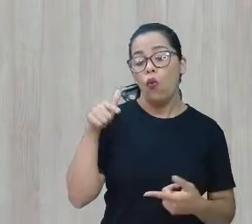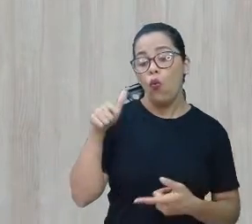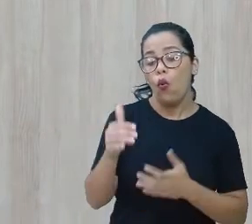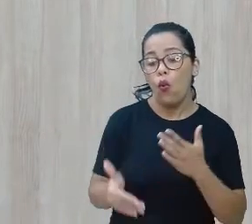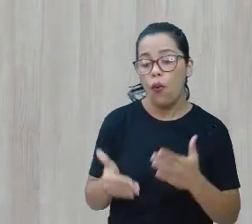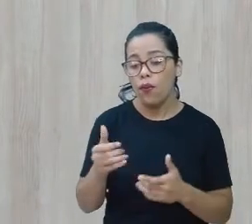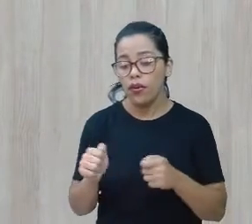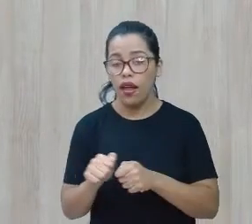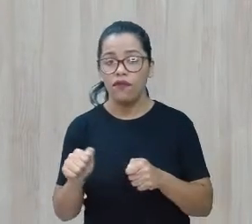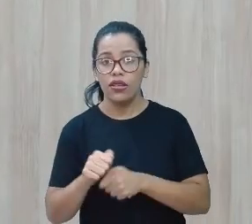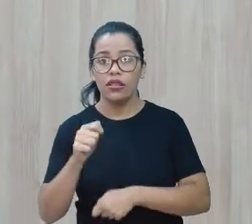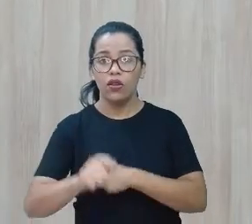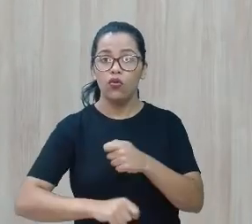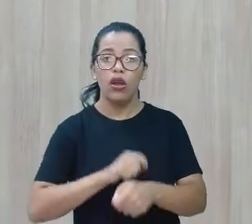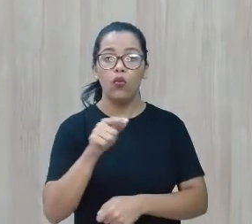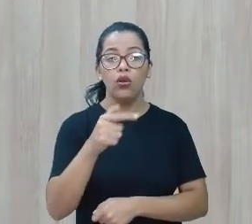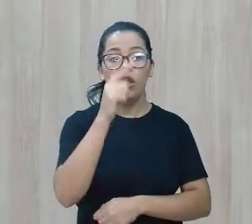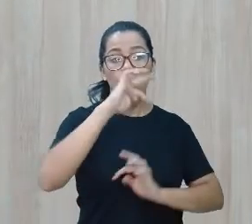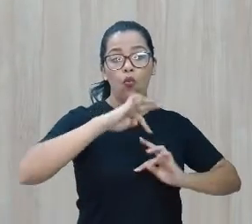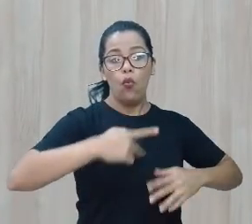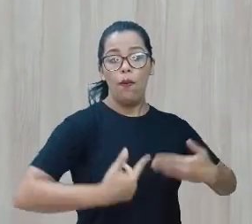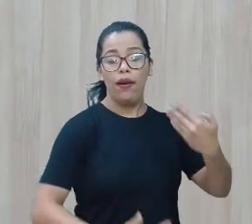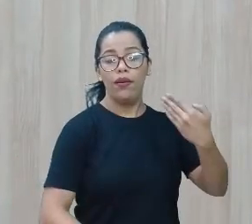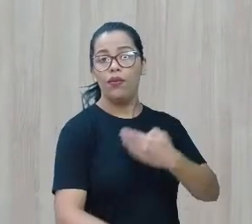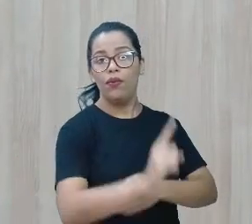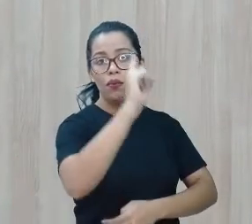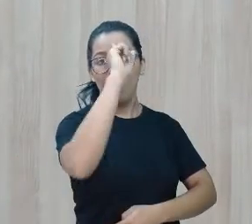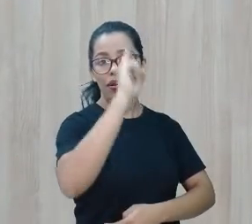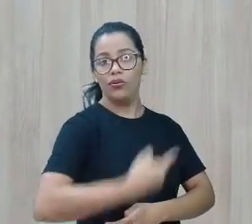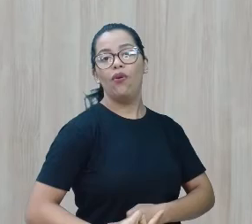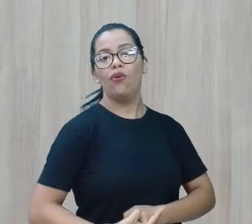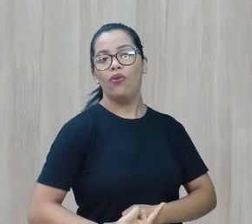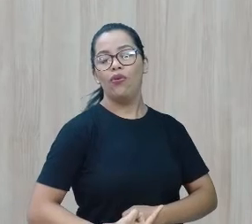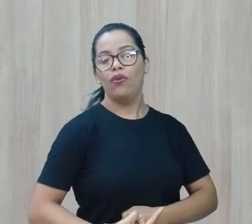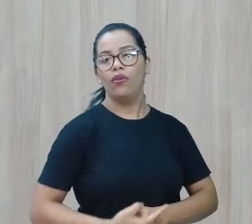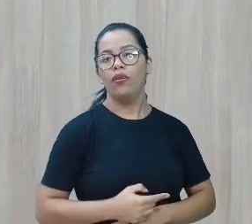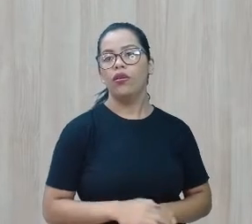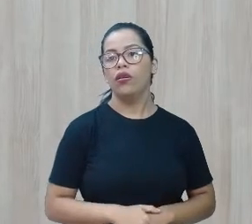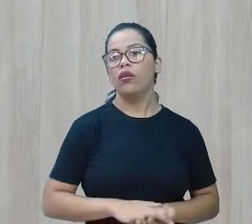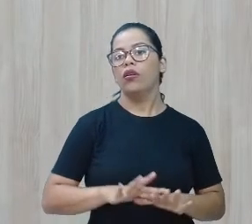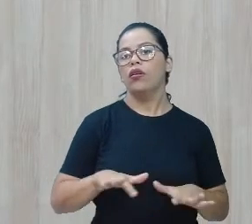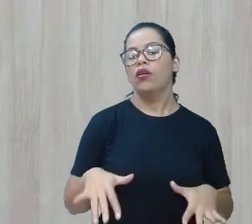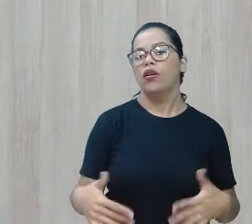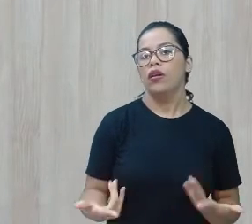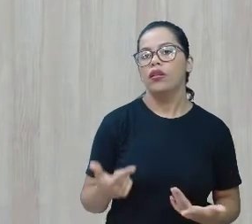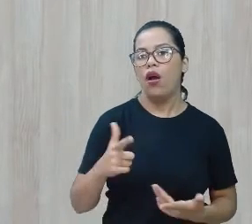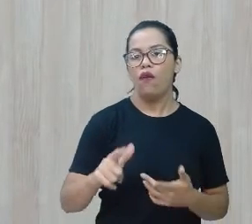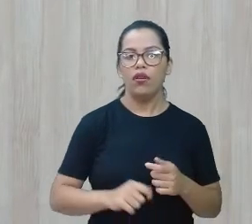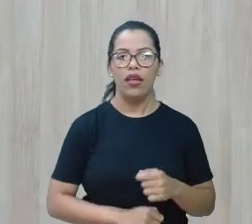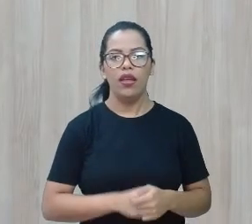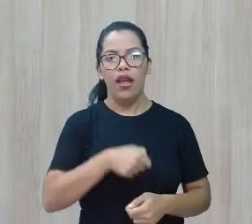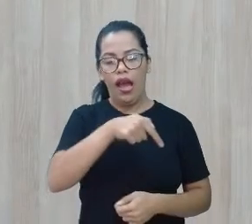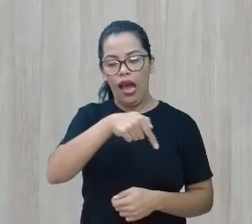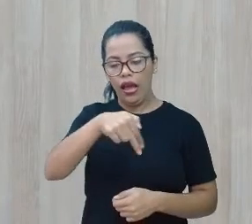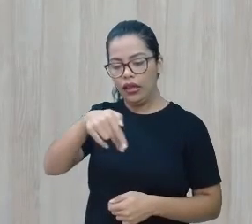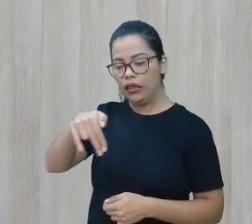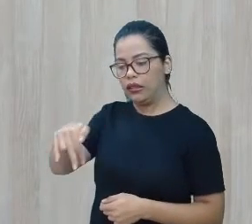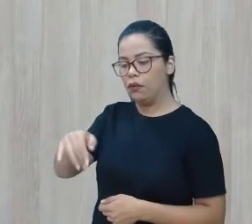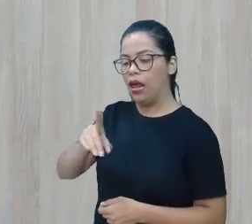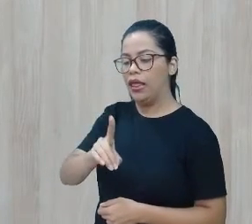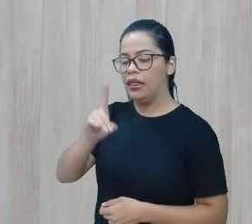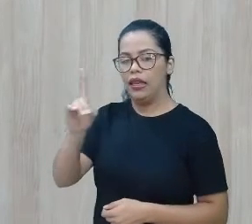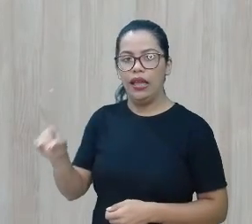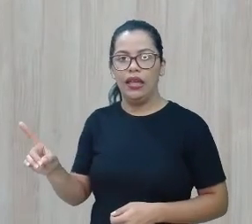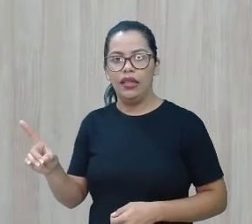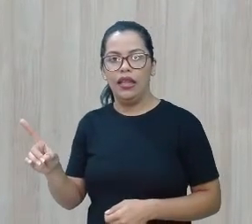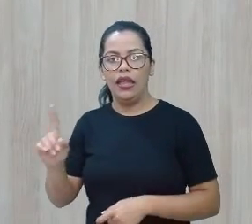maneira objetiva. Ó, ele tá nesse quadrinho, ele tá aqui, né? Aí ele vai executar essa ordem. Ande um quadro para a direita, ele vem para cá. Repita